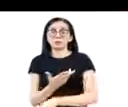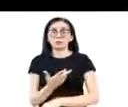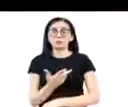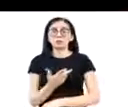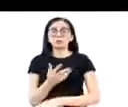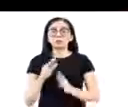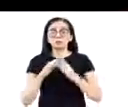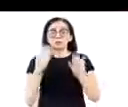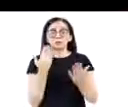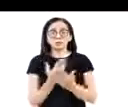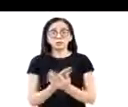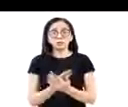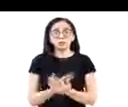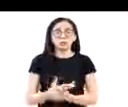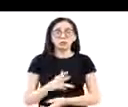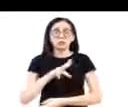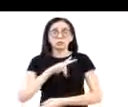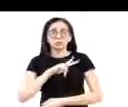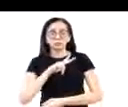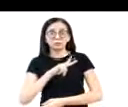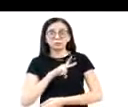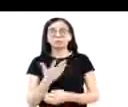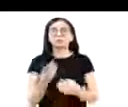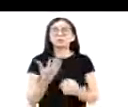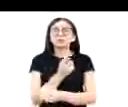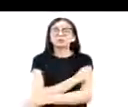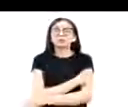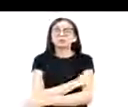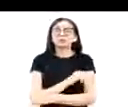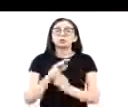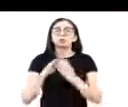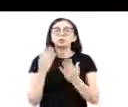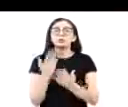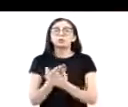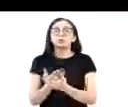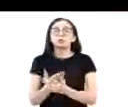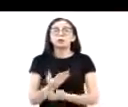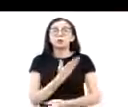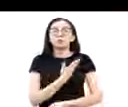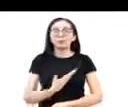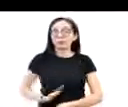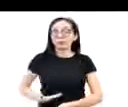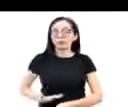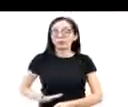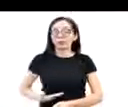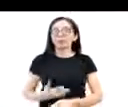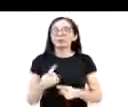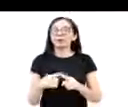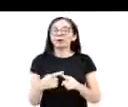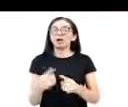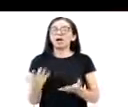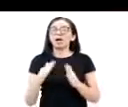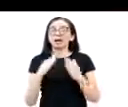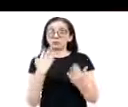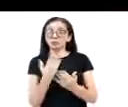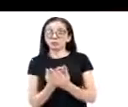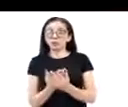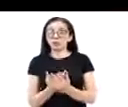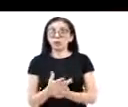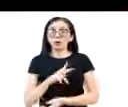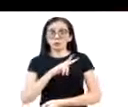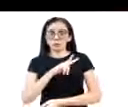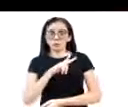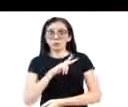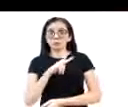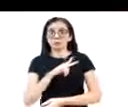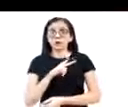escola privada e o aluno da escola pública, porque a escola privada passou a utilizar de imediato os recursos tecnológicos